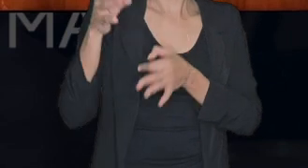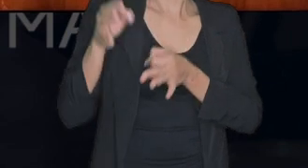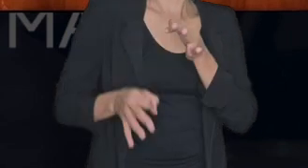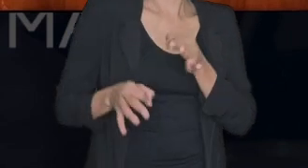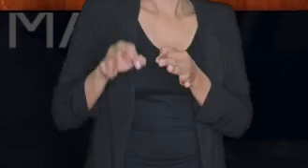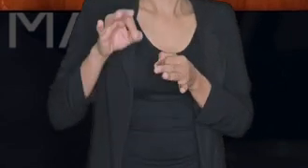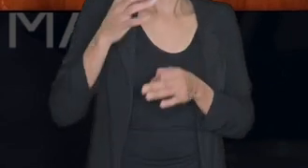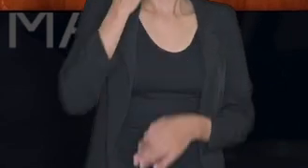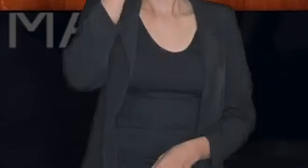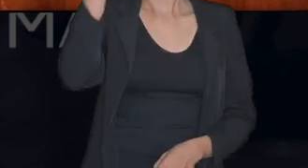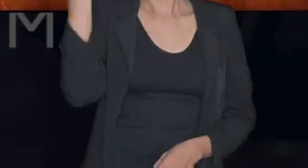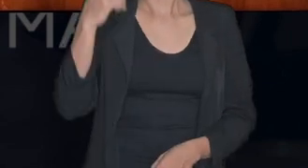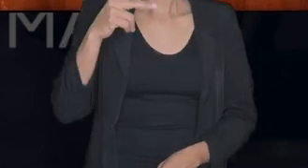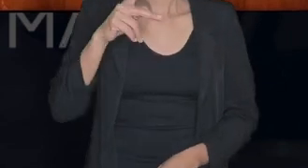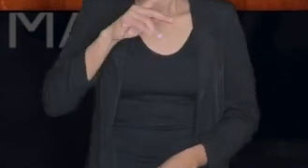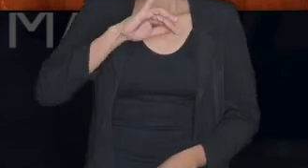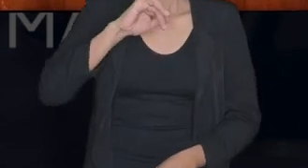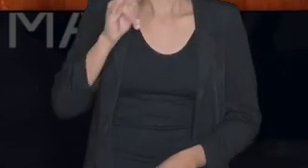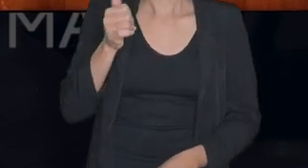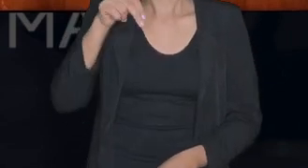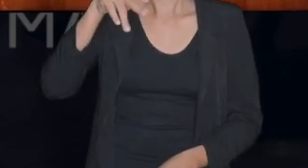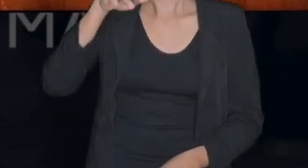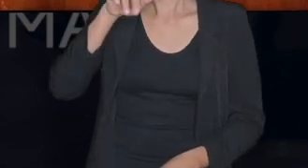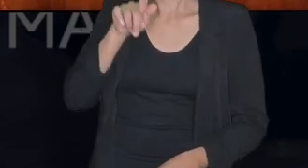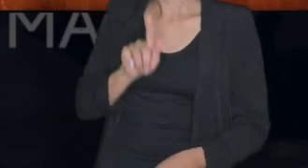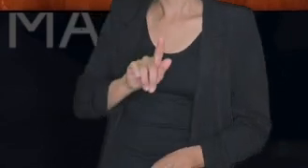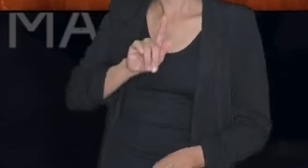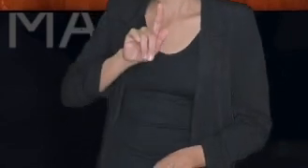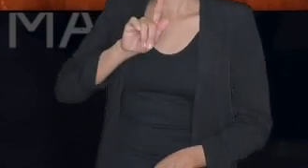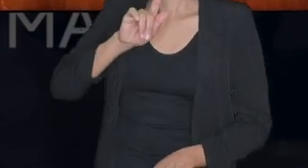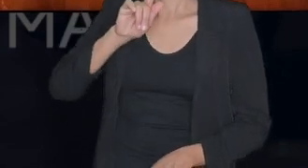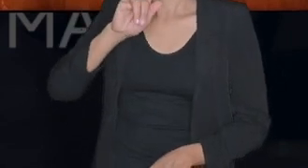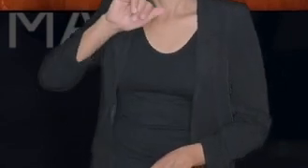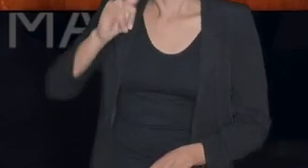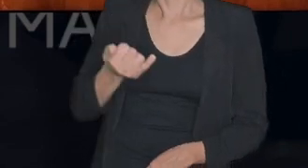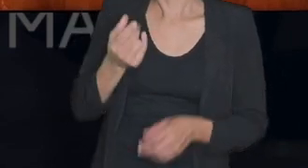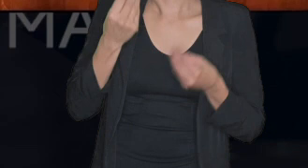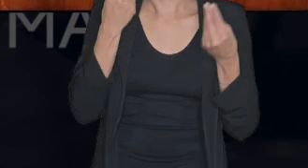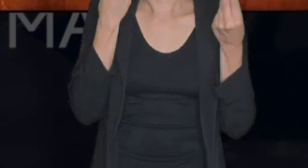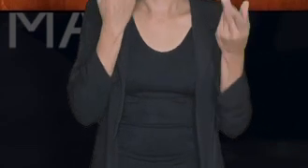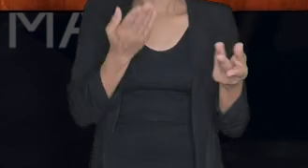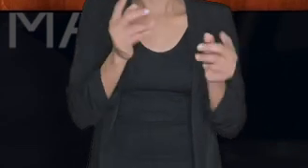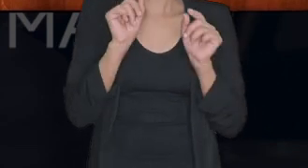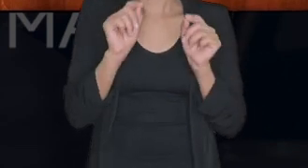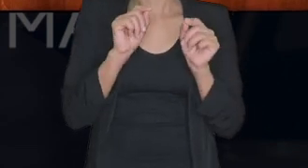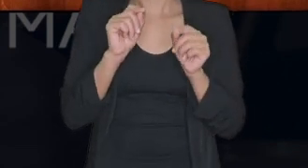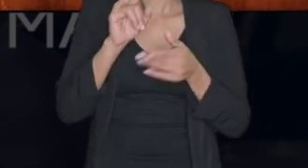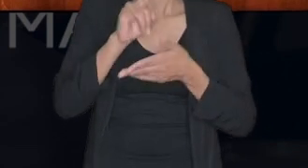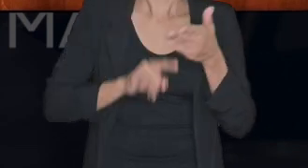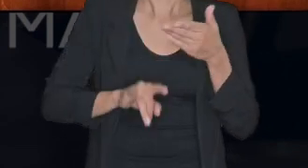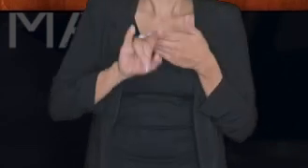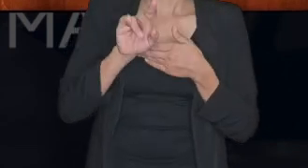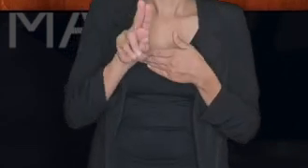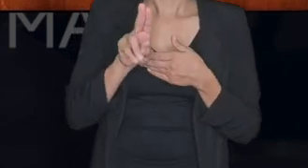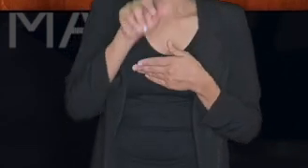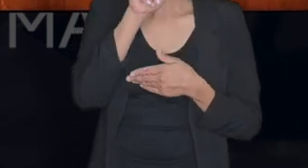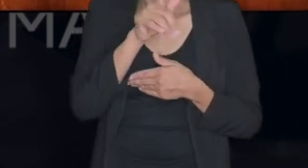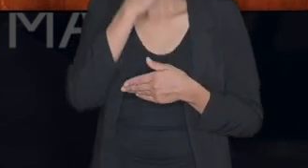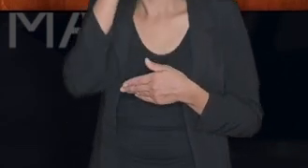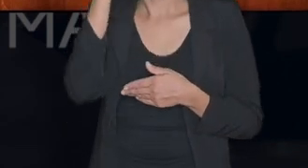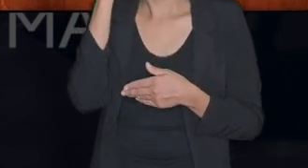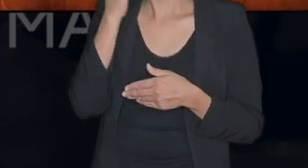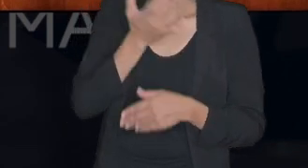para os inventariantes agora em 2022, ele explicitou uma facilidade que é basicamente o seguinte: os